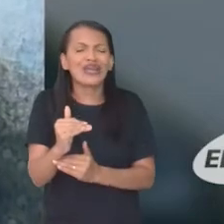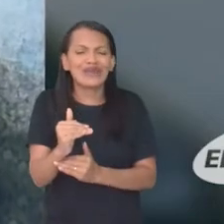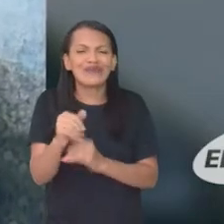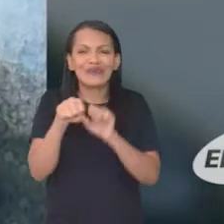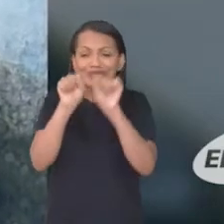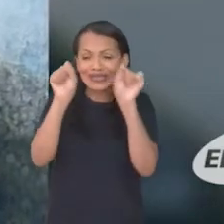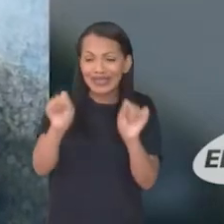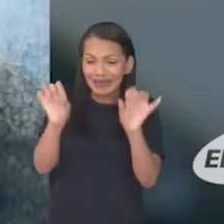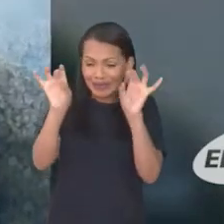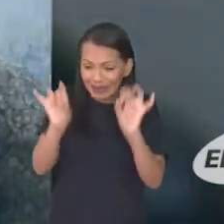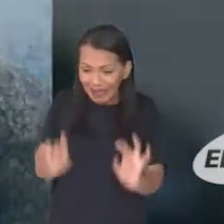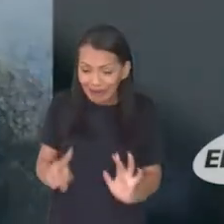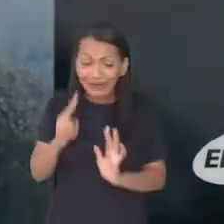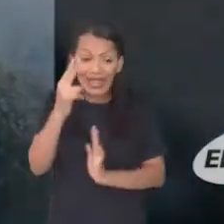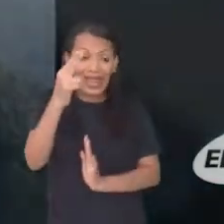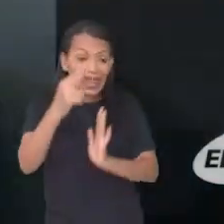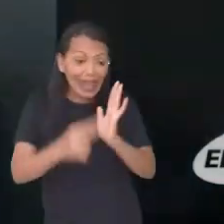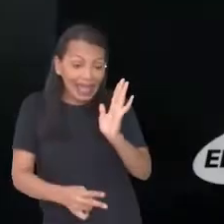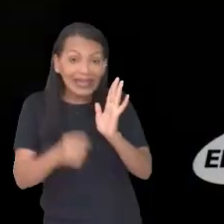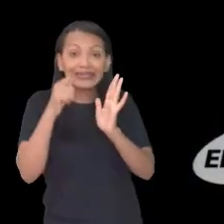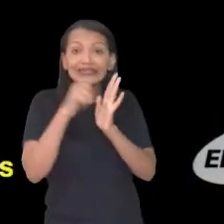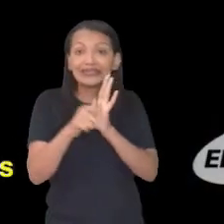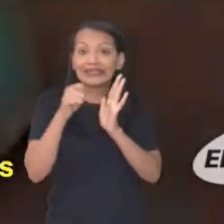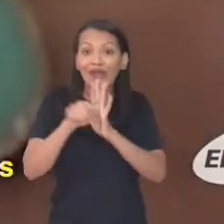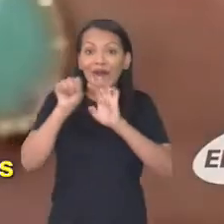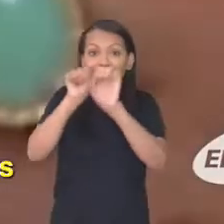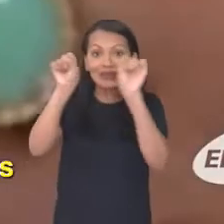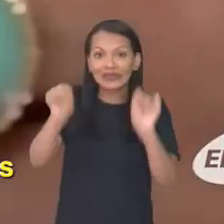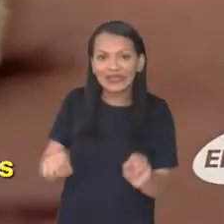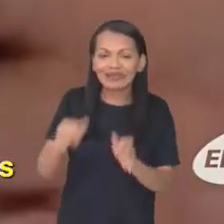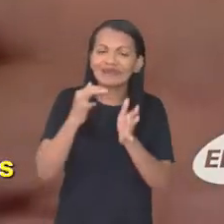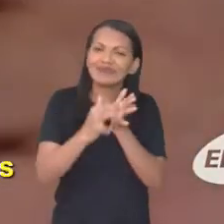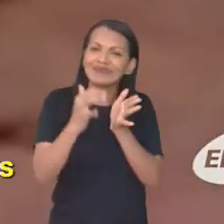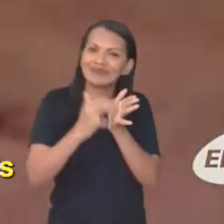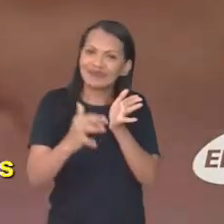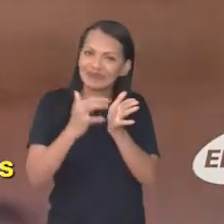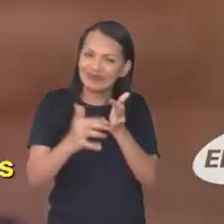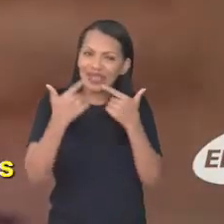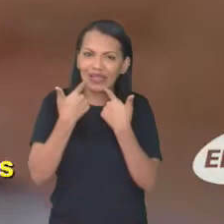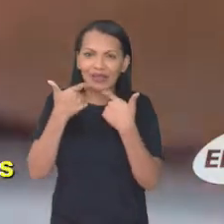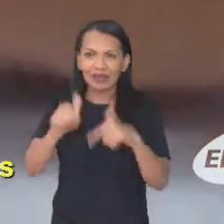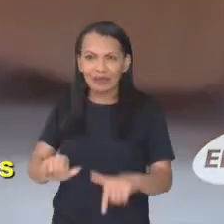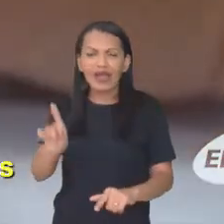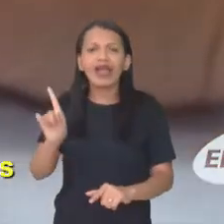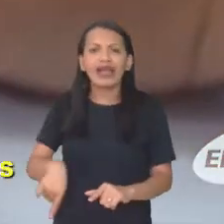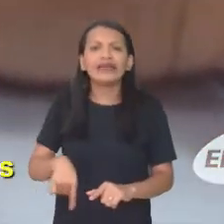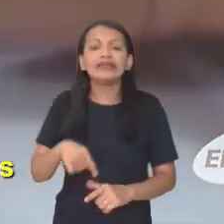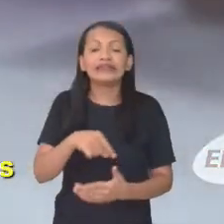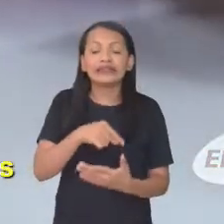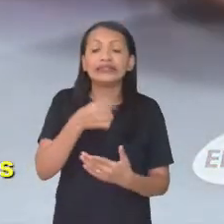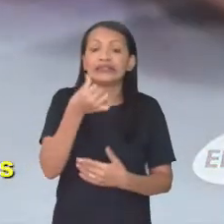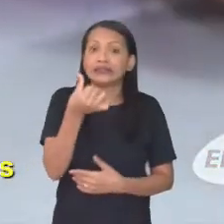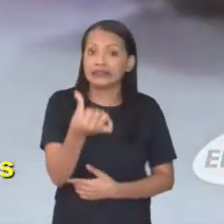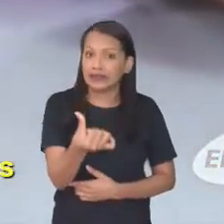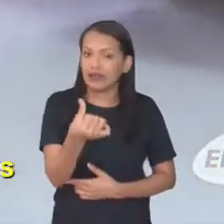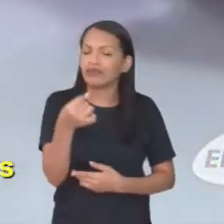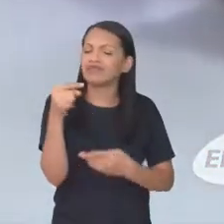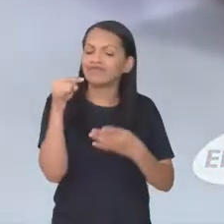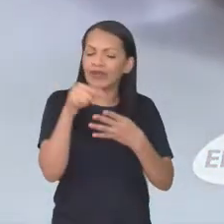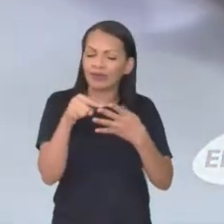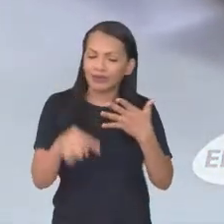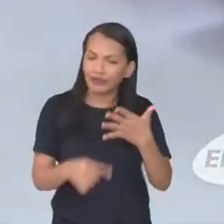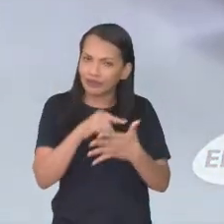ler e escrever, o sistema Braille. A linguagem é formada por 6 pontos, que